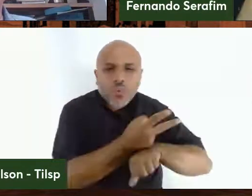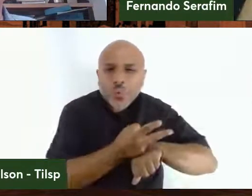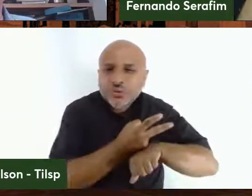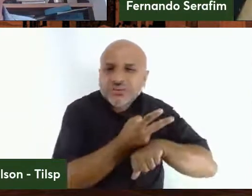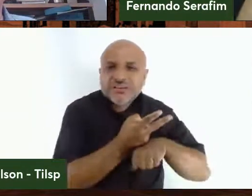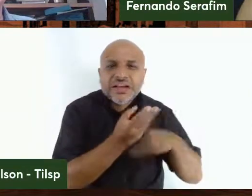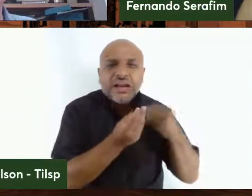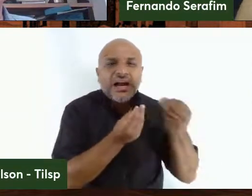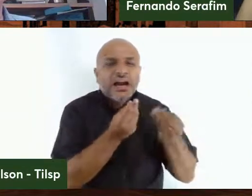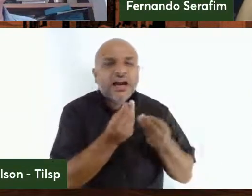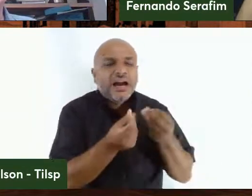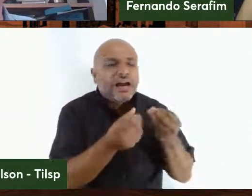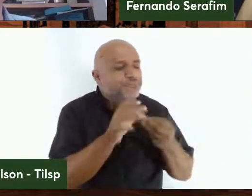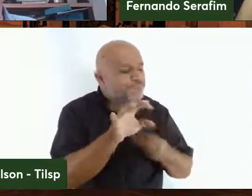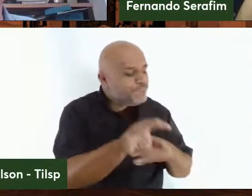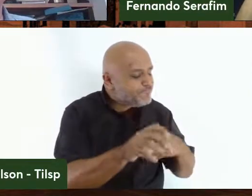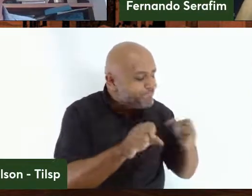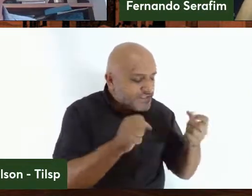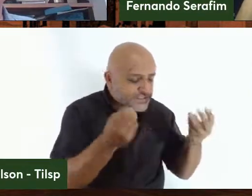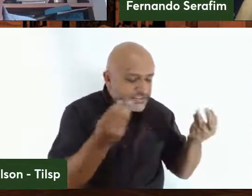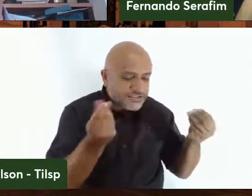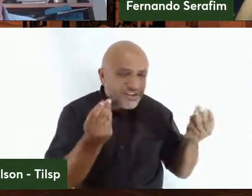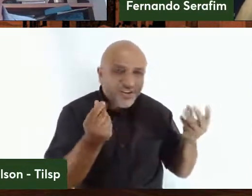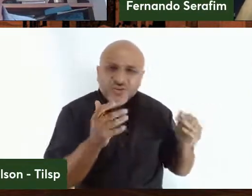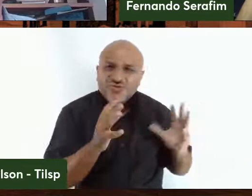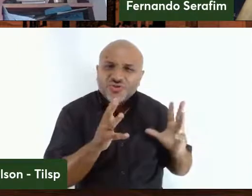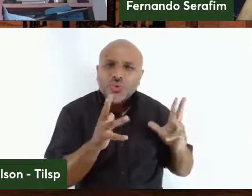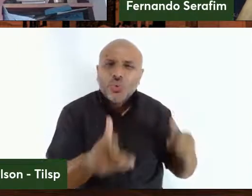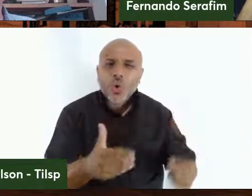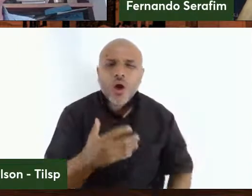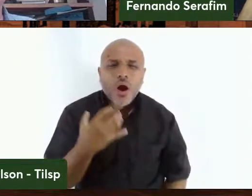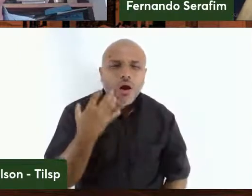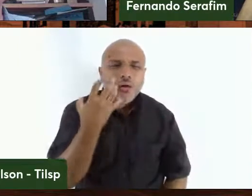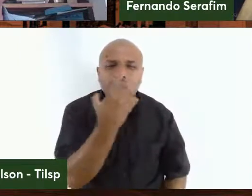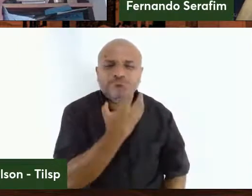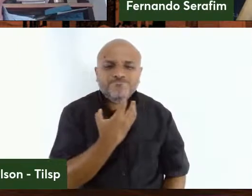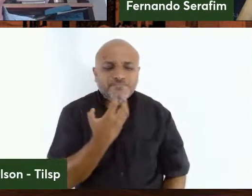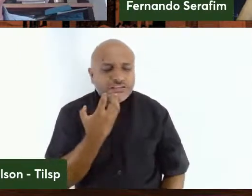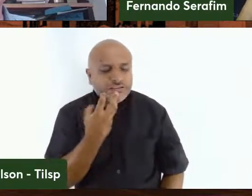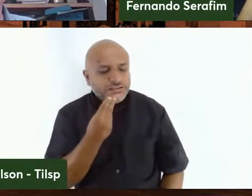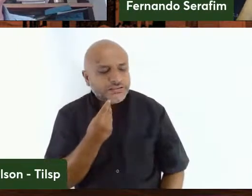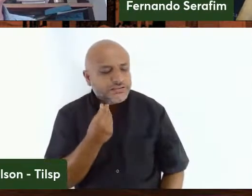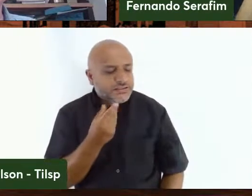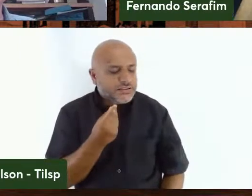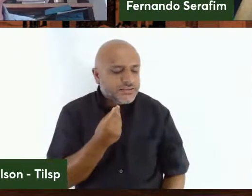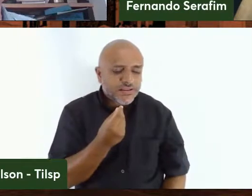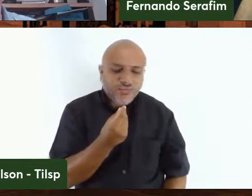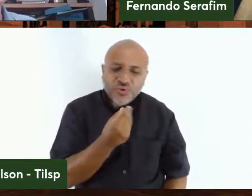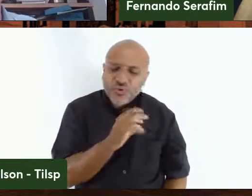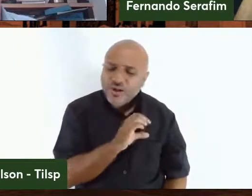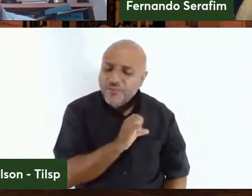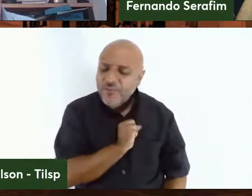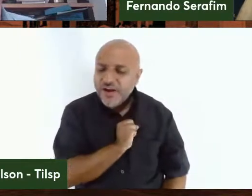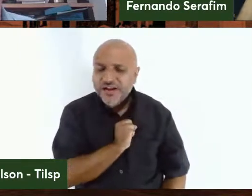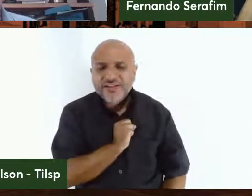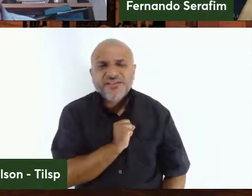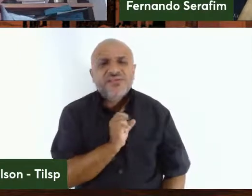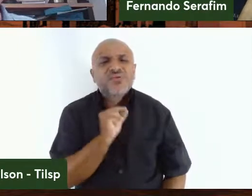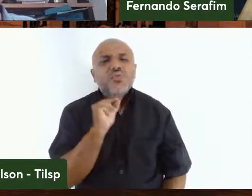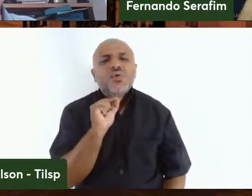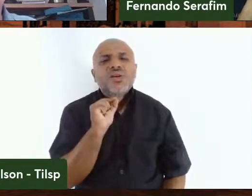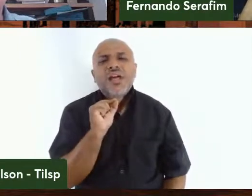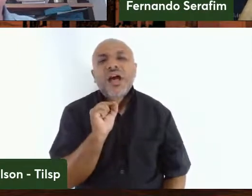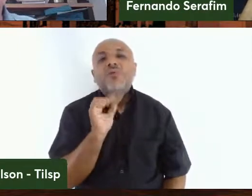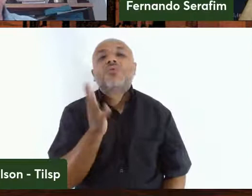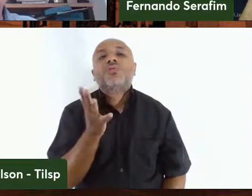busca... Eu acho que todo romance, ou muitos romances... O que acontece? É